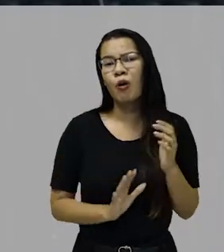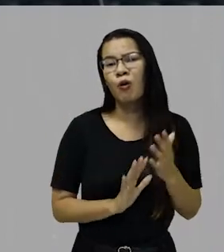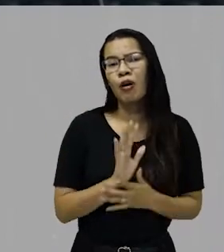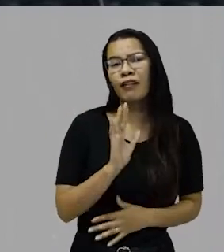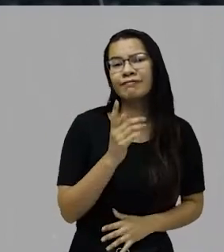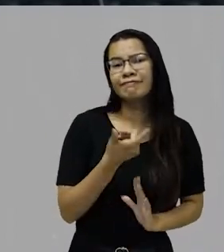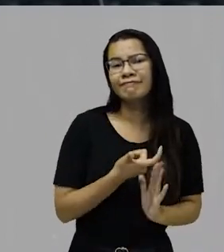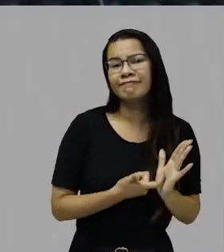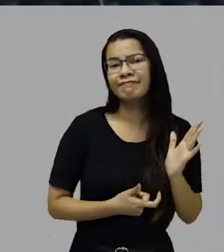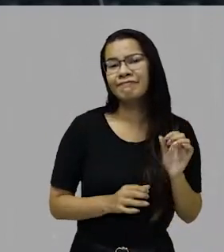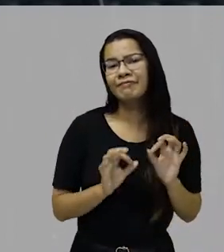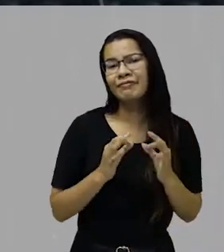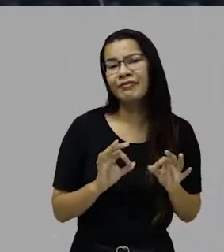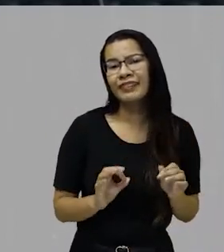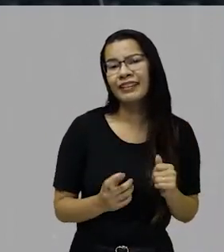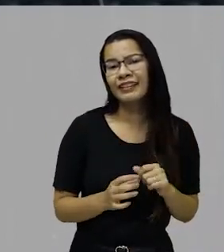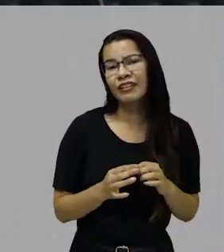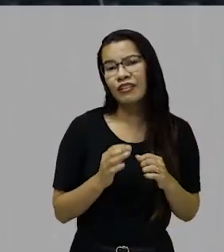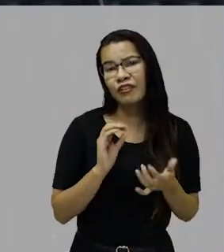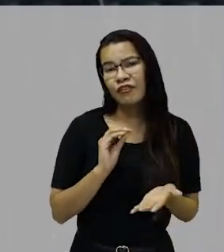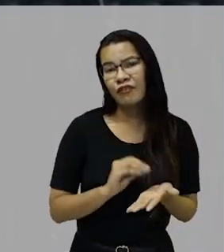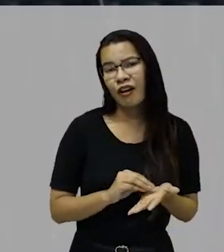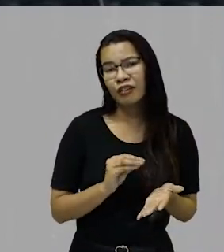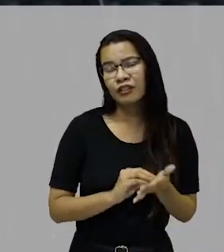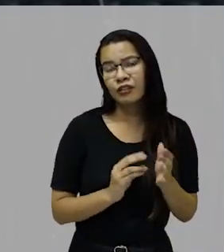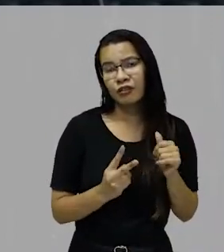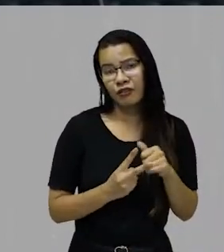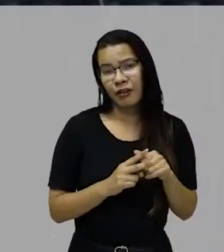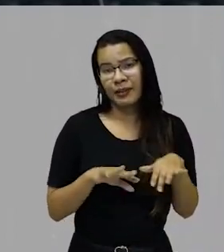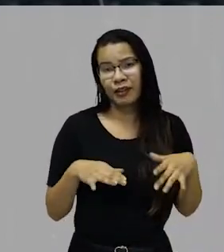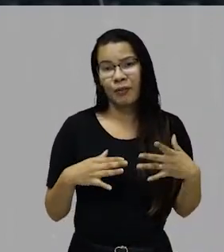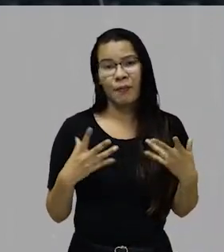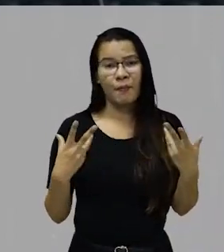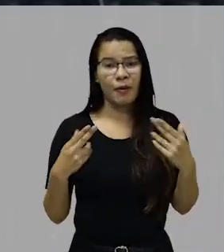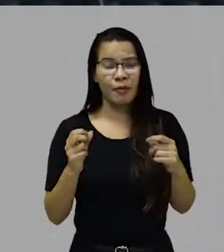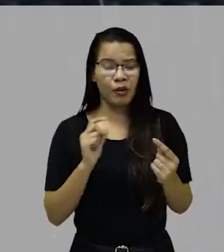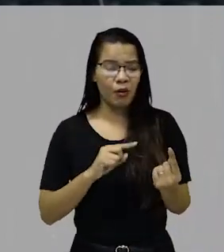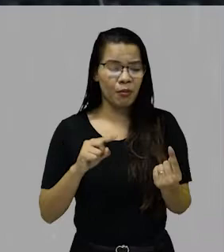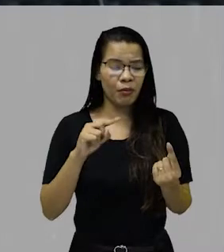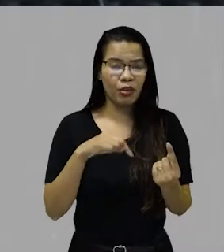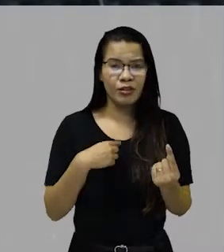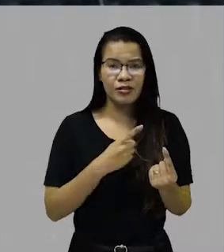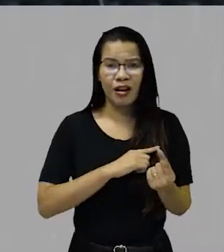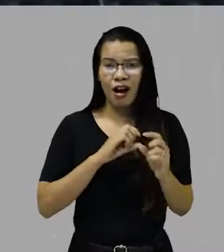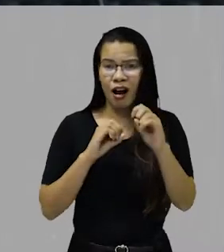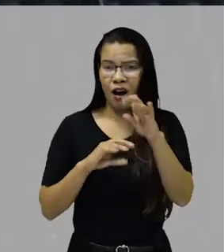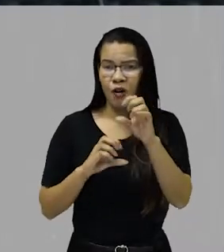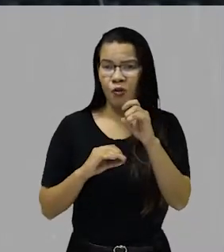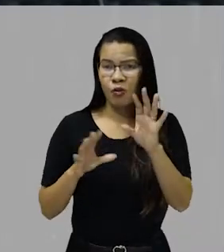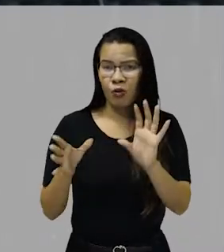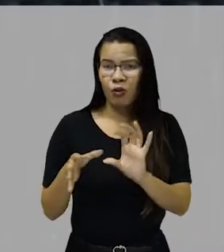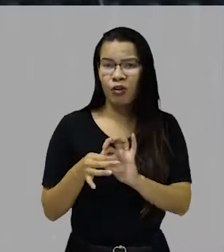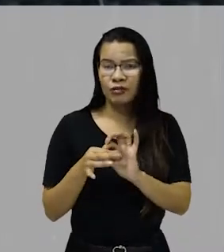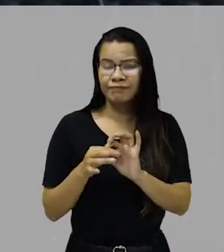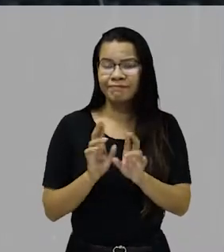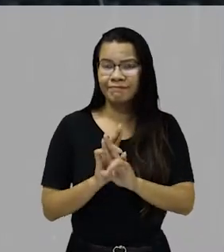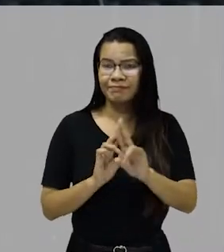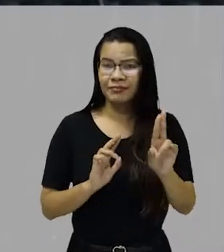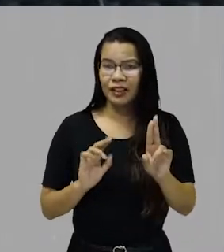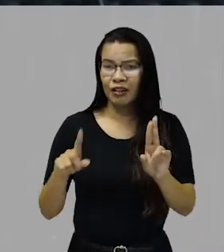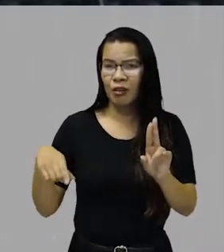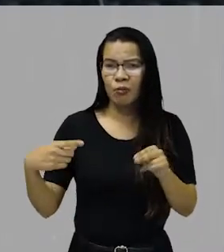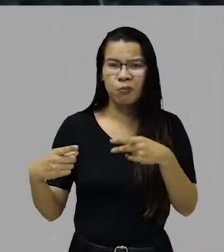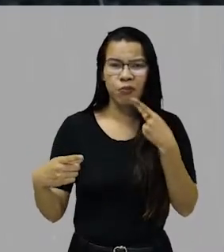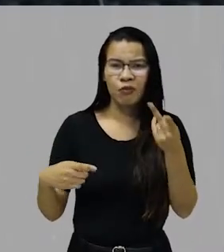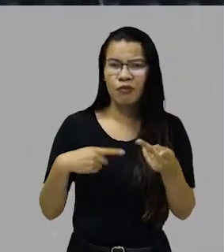sem verbo. Então, embora o objetivo da nossa aula seja a concordância nominal, aqui e ali a gente cita alguma coisa de verbo, é natural, tá